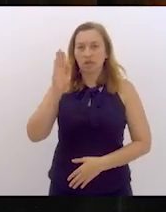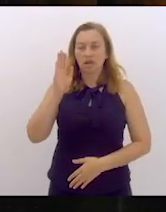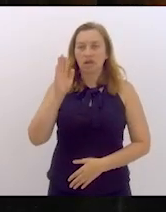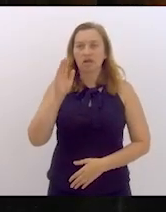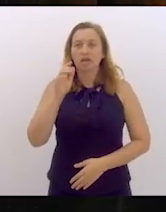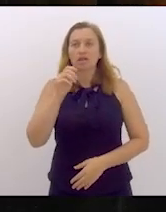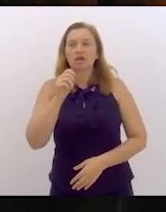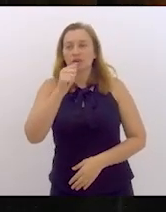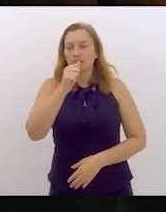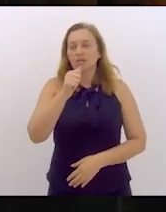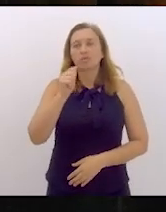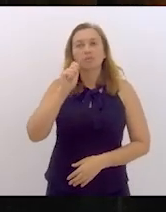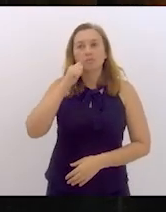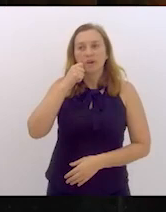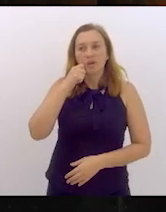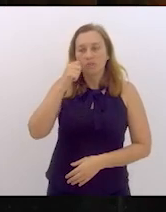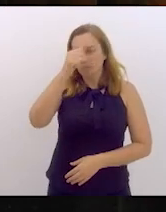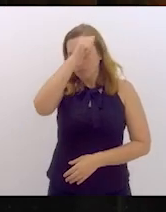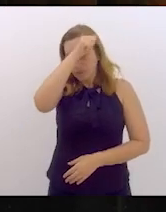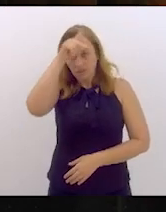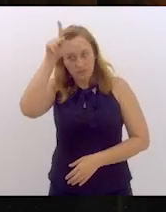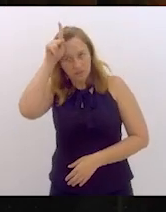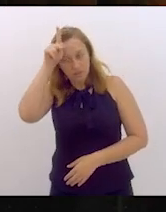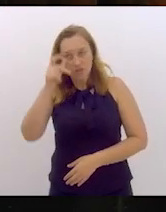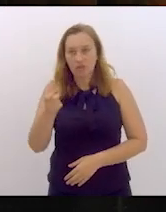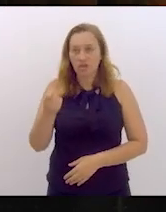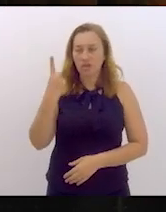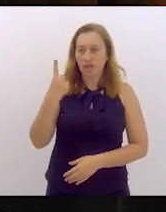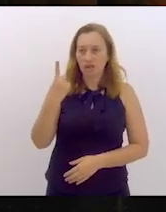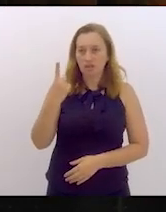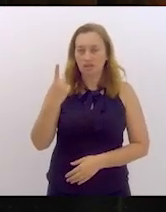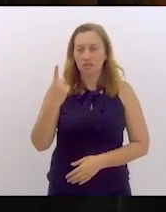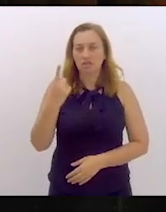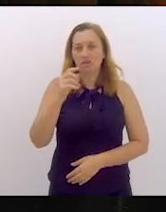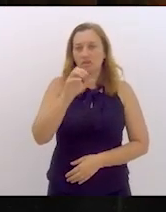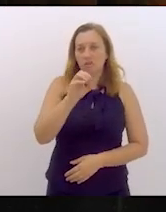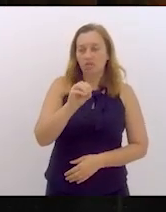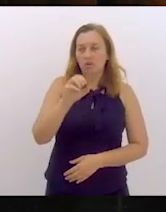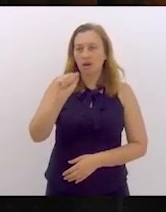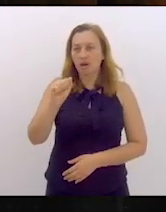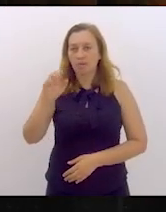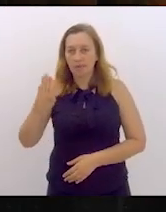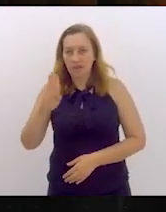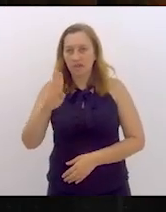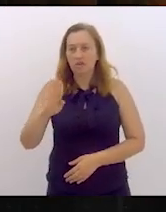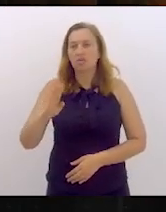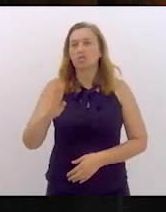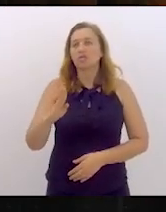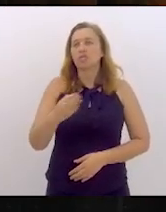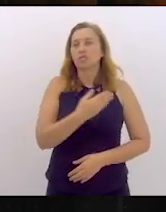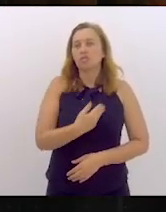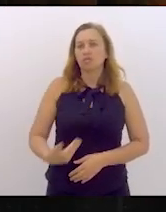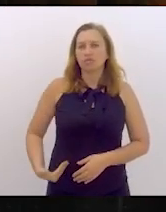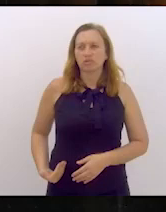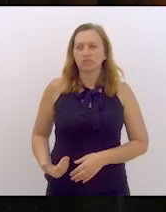Cruz ex-presidente da OAB ao governo do estado nas eleições de 2022